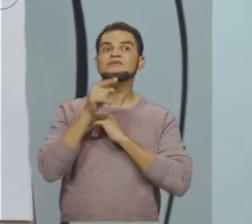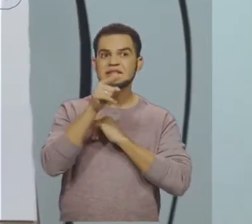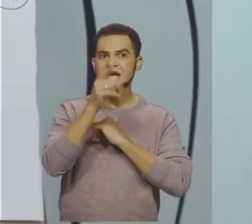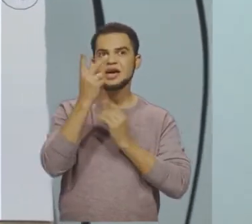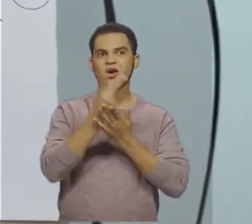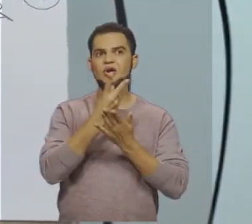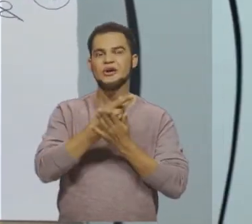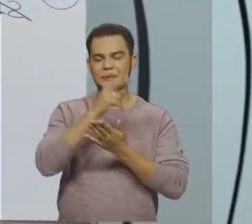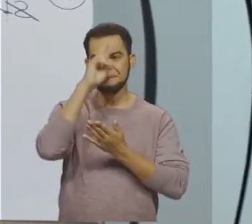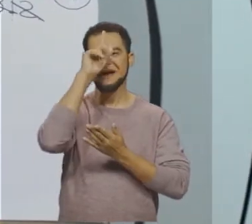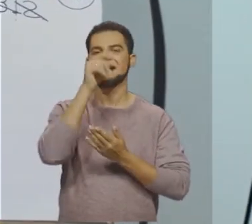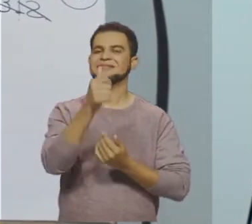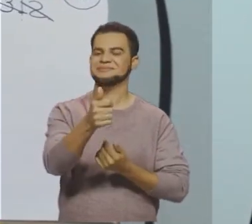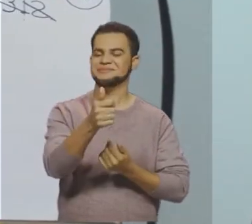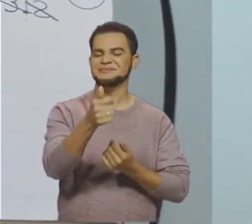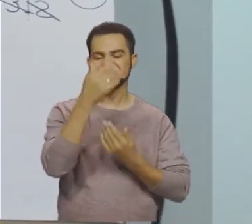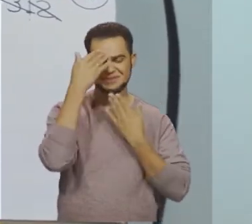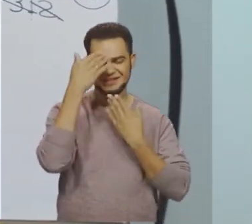obrigado.